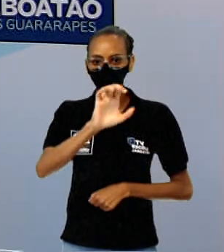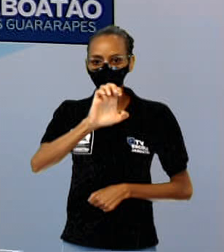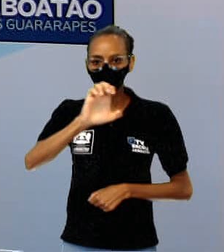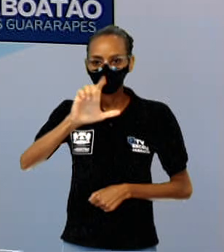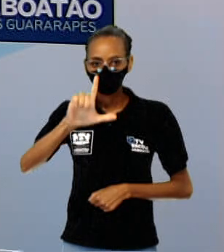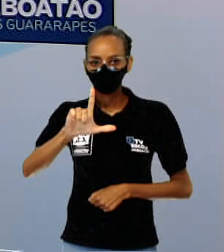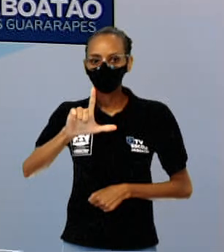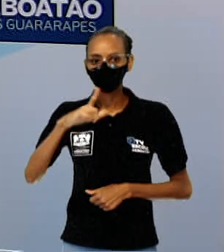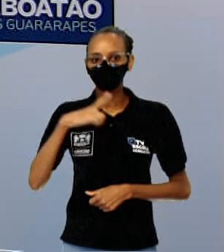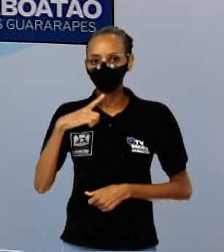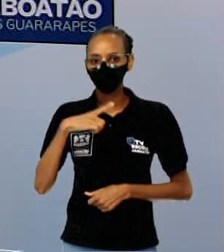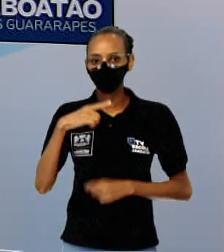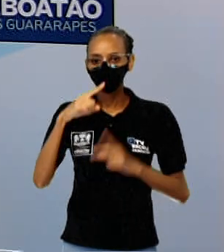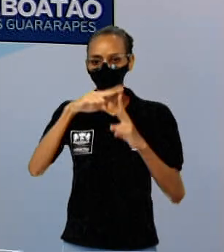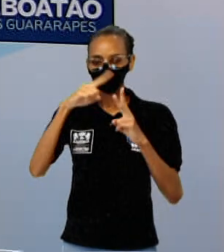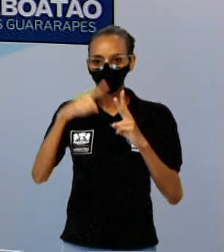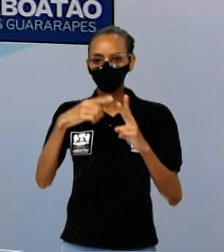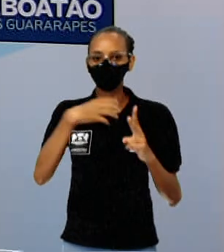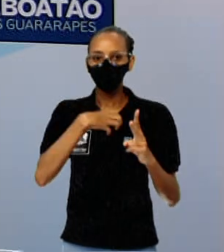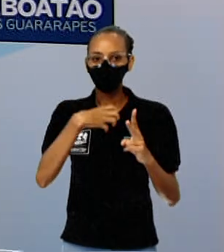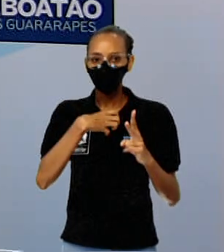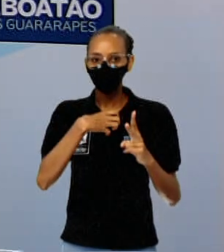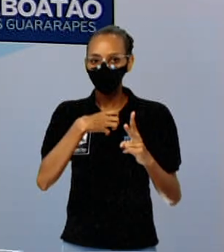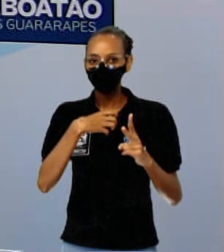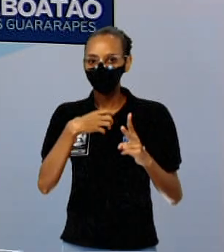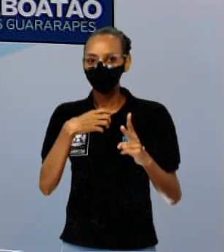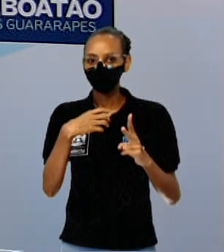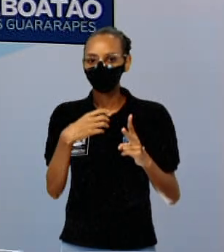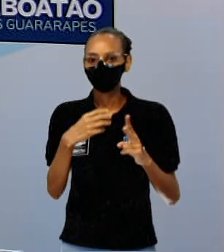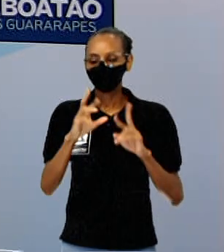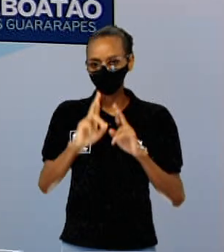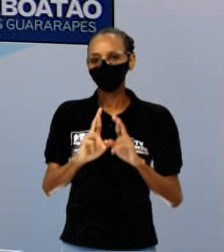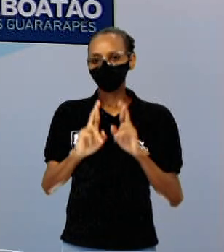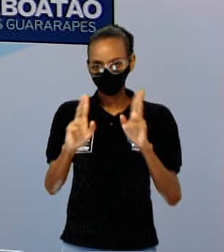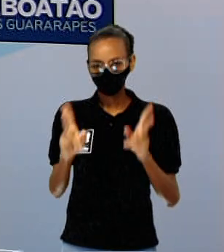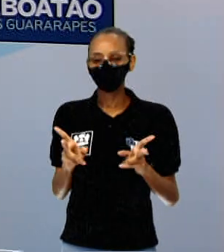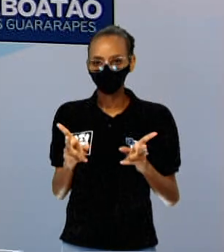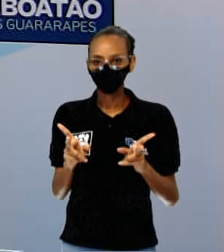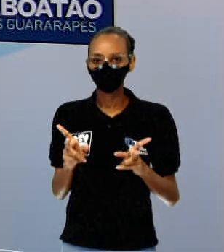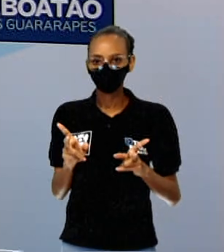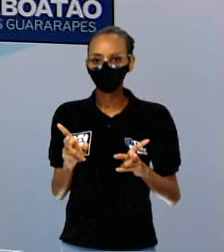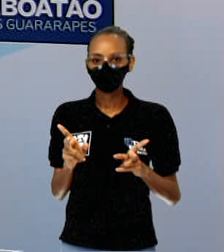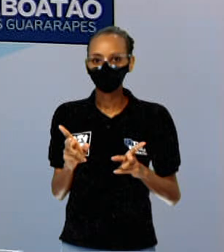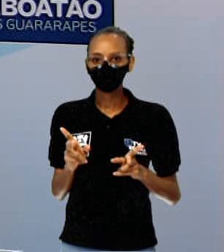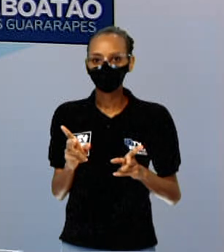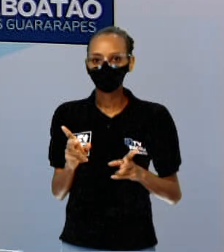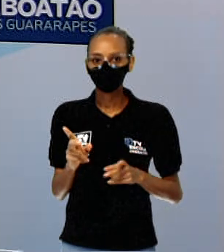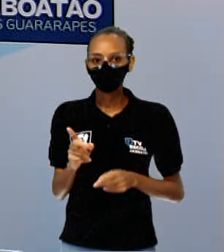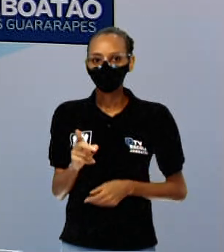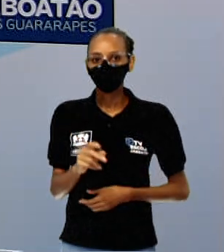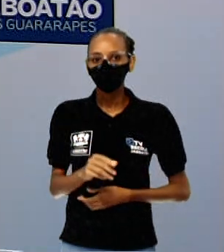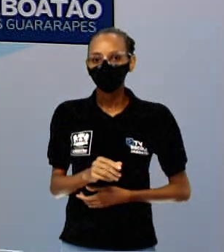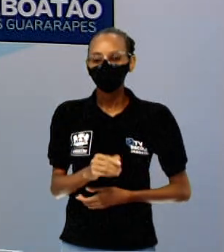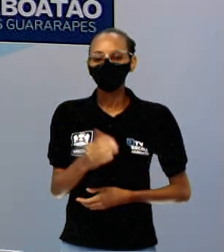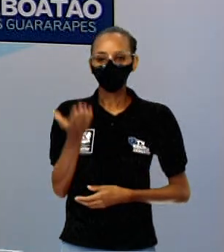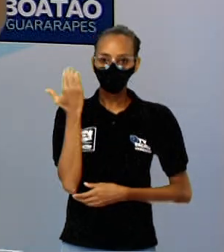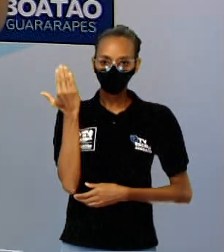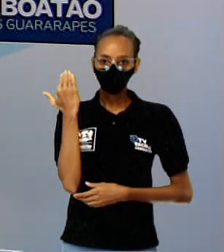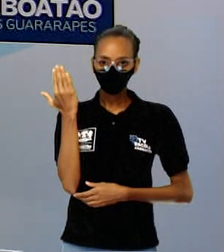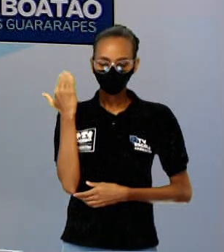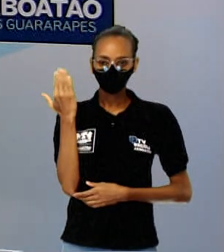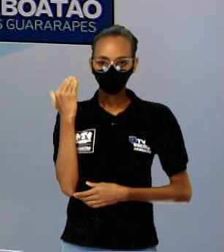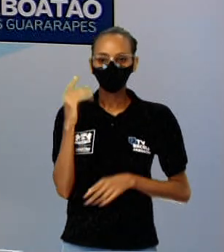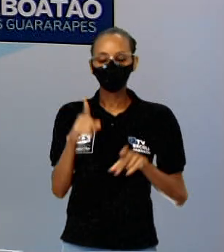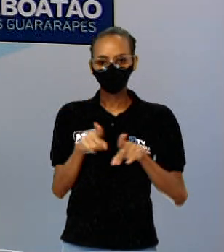formas, mas só que diferentemente da outra, né? Dessa primeira que a gente viu, as diferentes vão estar no passado e